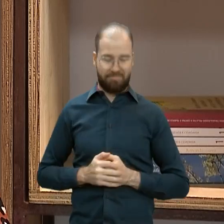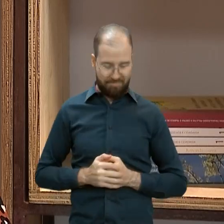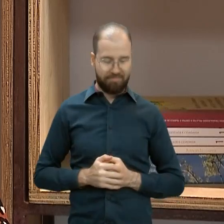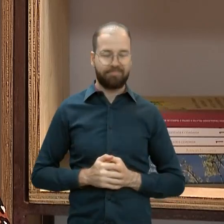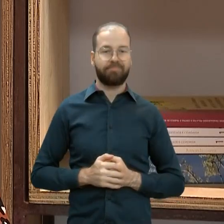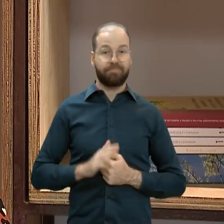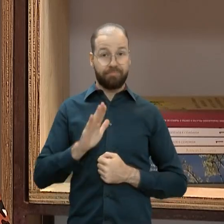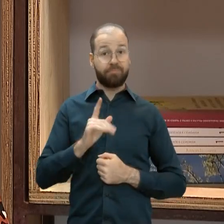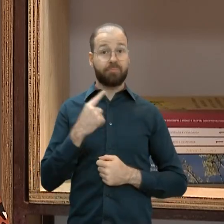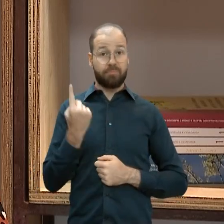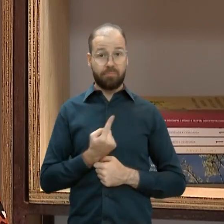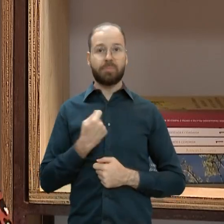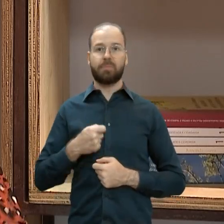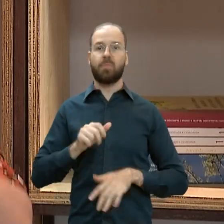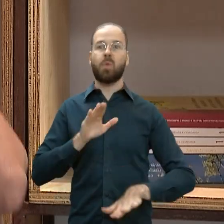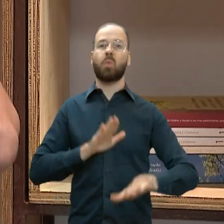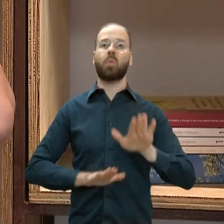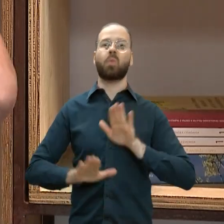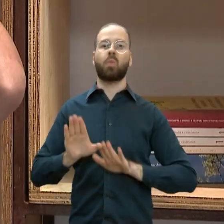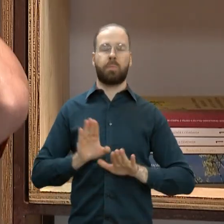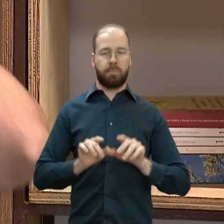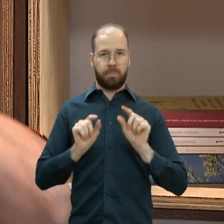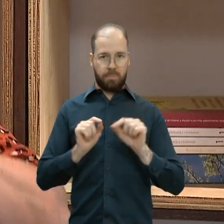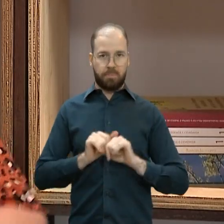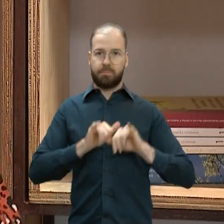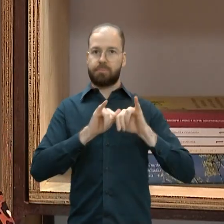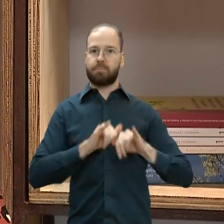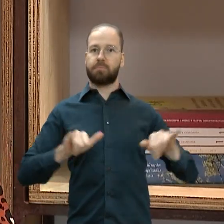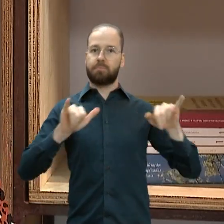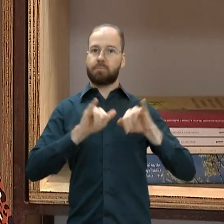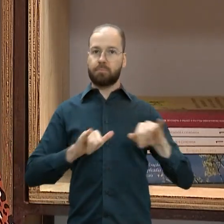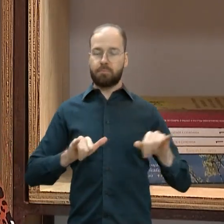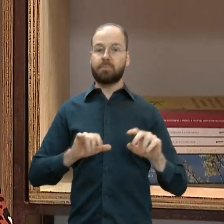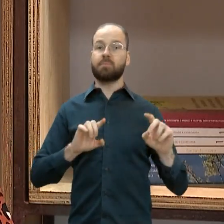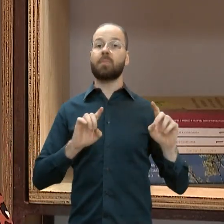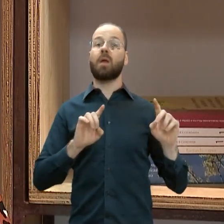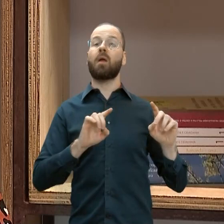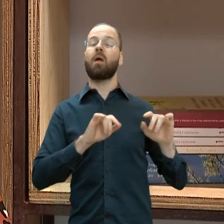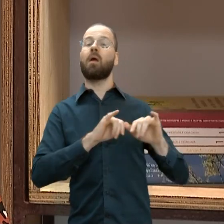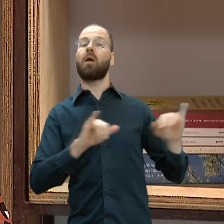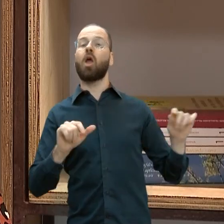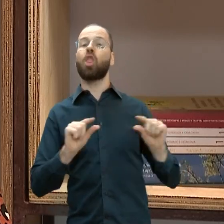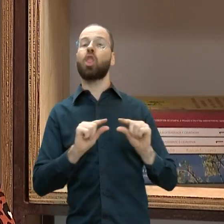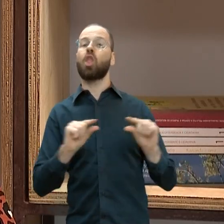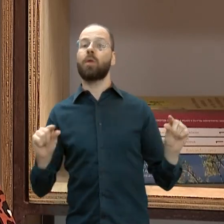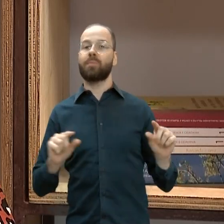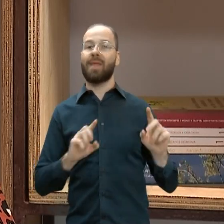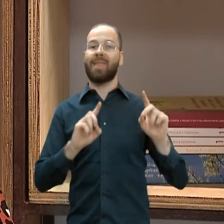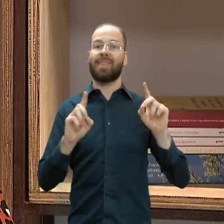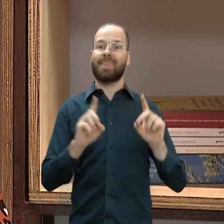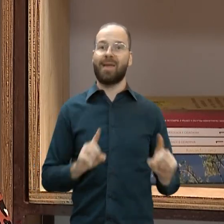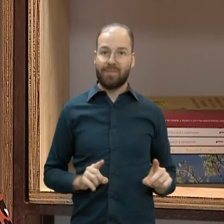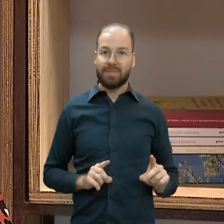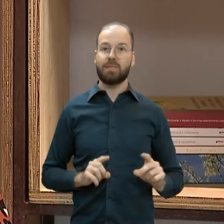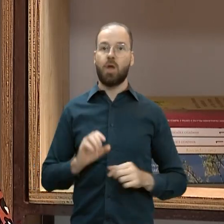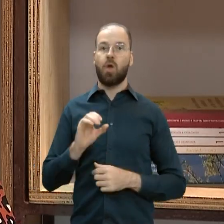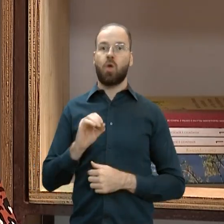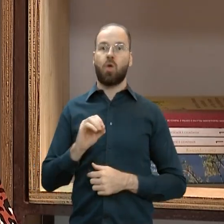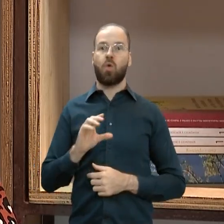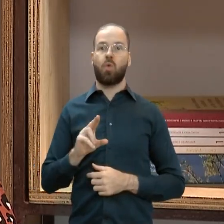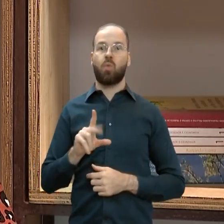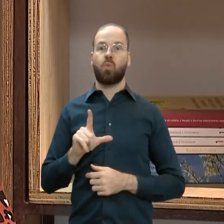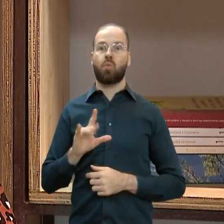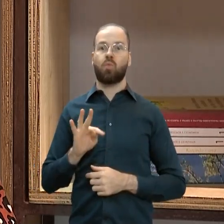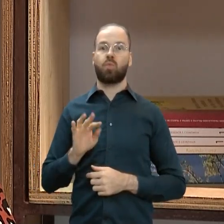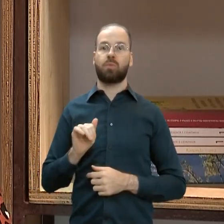que na mídia está saindo deficiências ocultas colocando doenças.